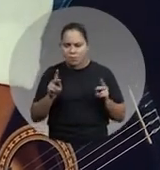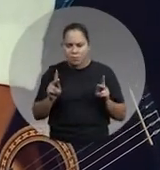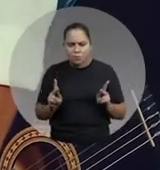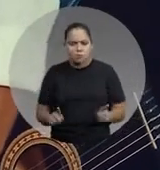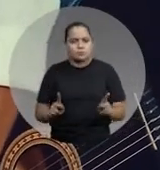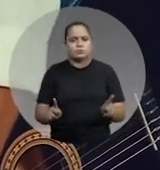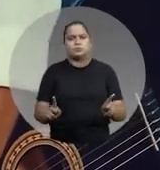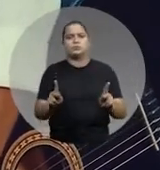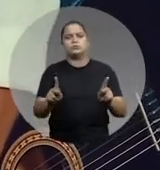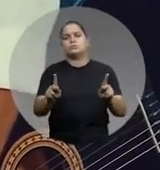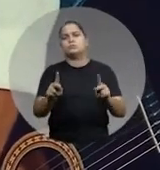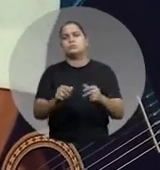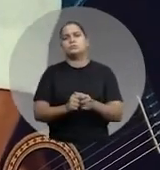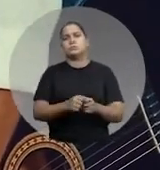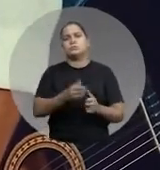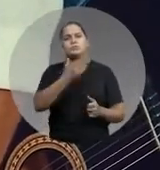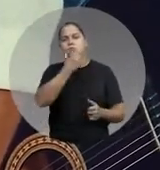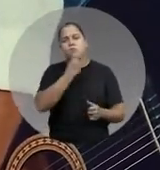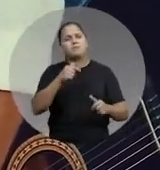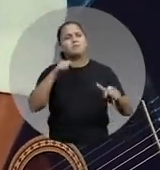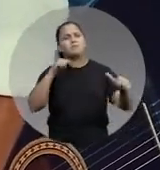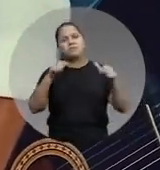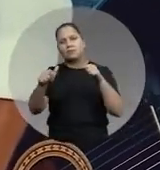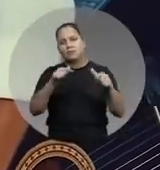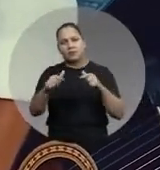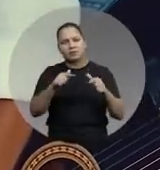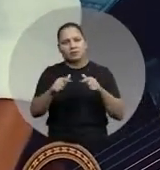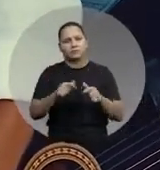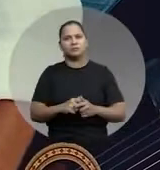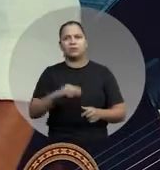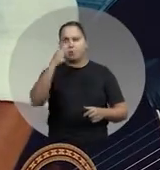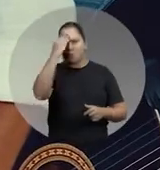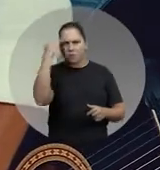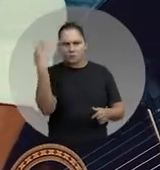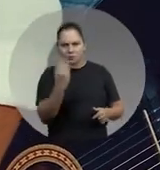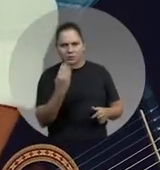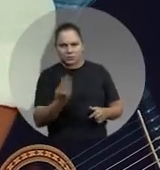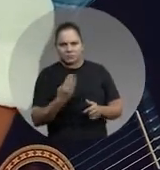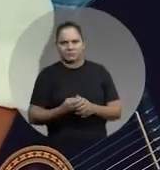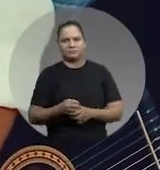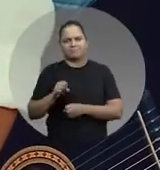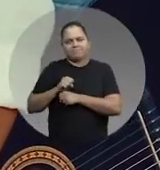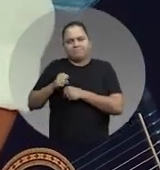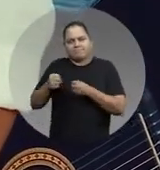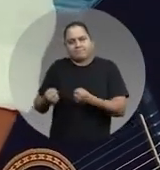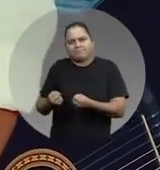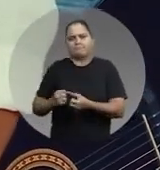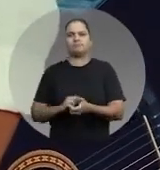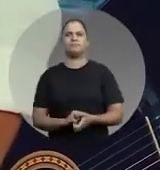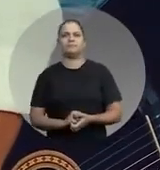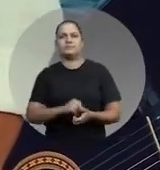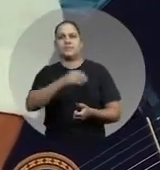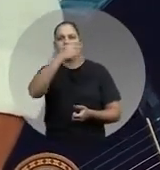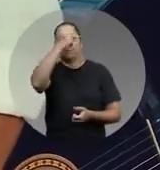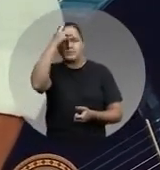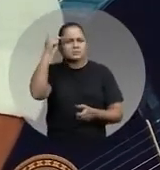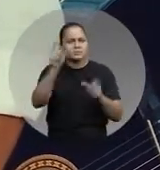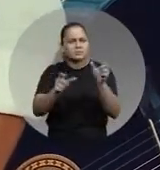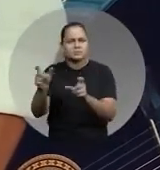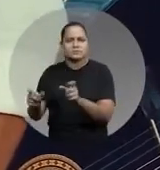continua sendo esse homem trabalhador, honesto, caridoso com as pessoas